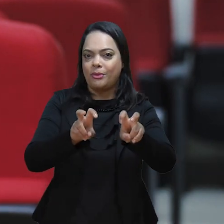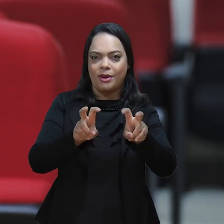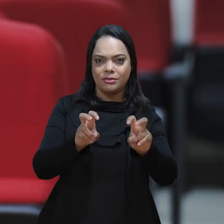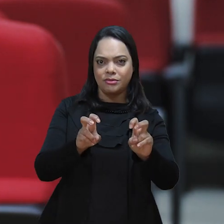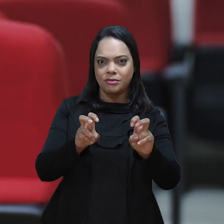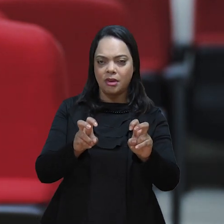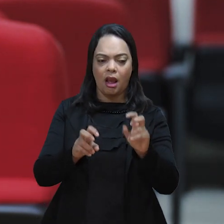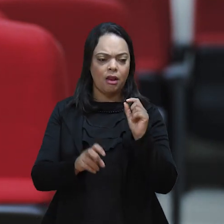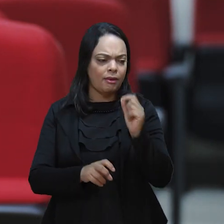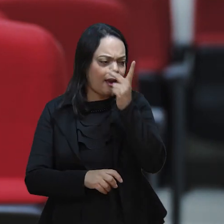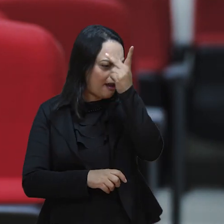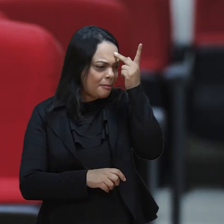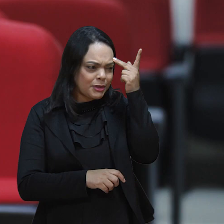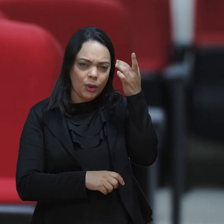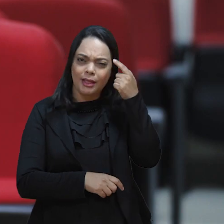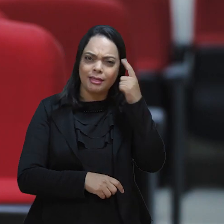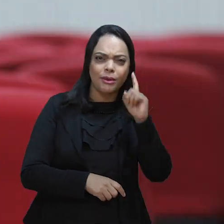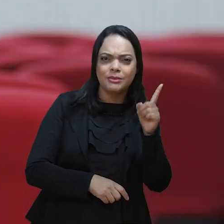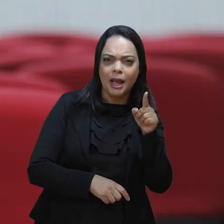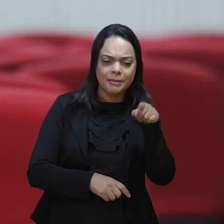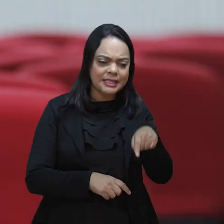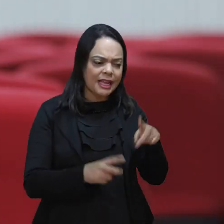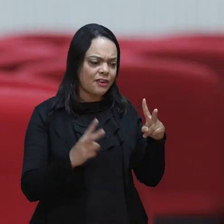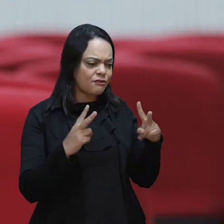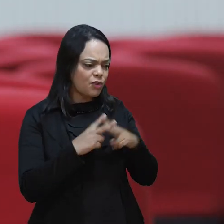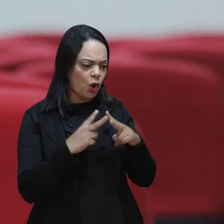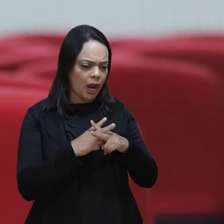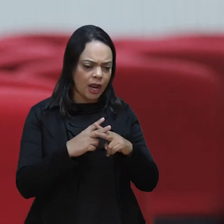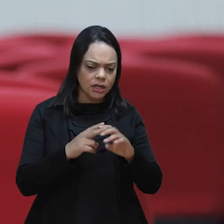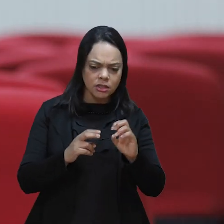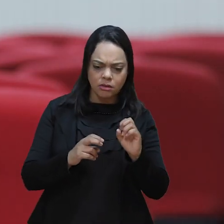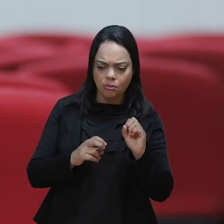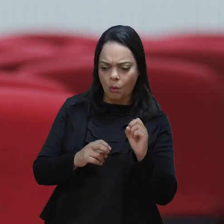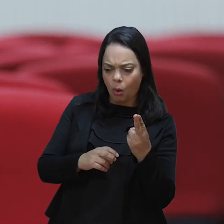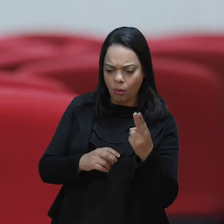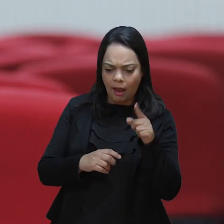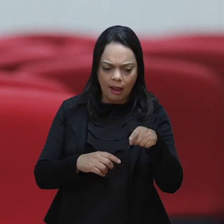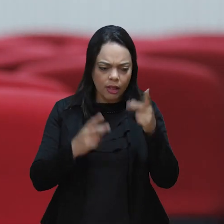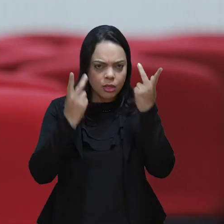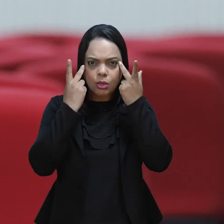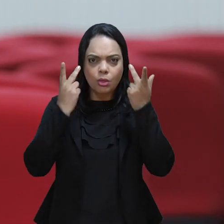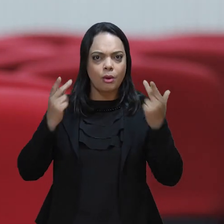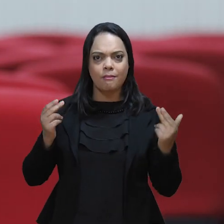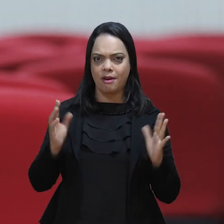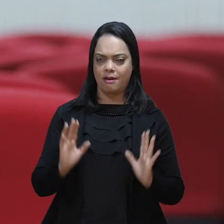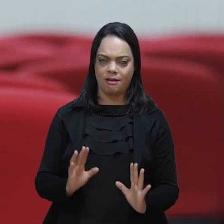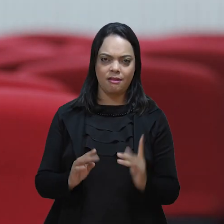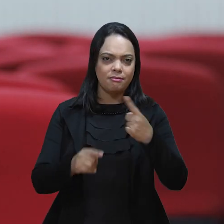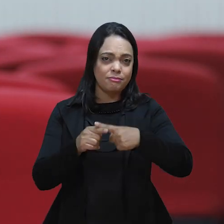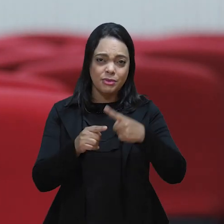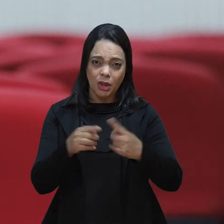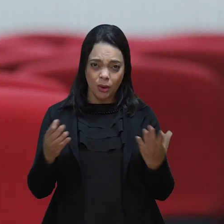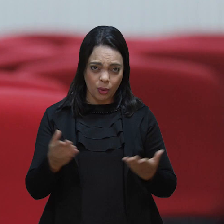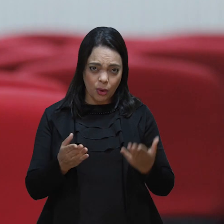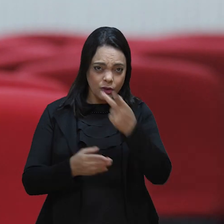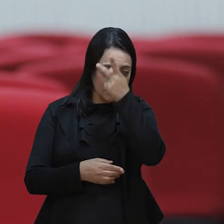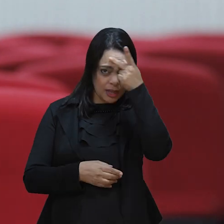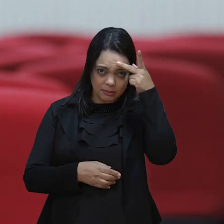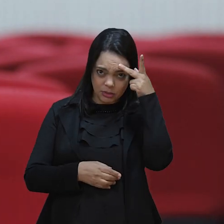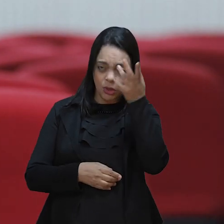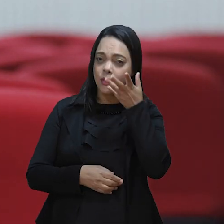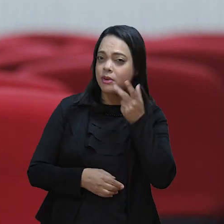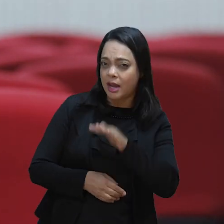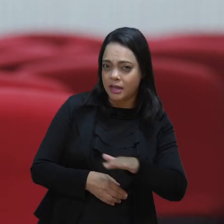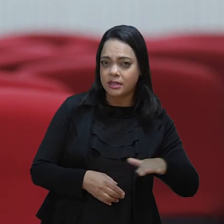se mistura com esse lugar do proibido. Grande parte das vezes, eu ouso dizer que a maioria das vezes, essas crianças são violentadas